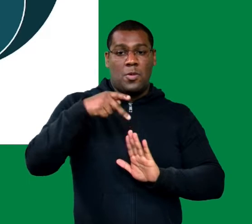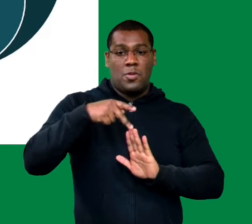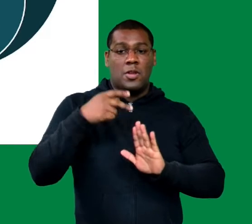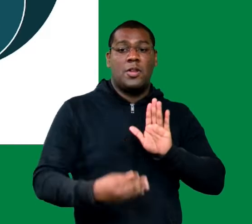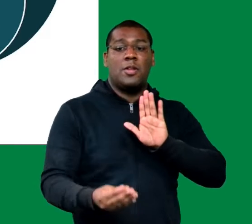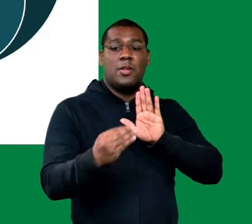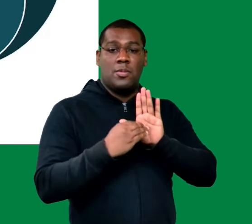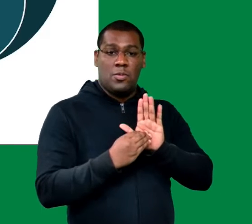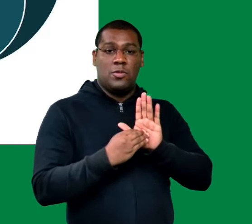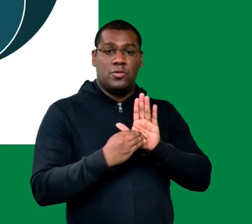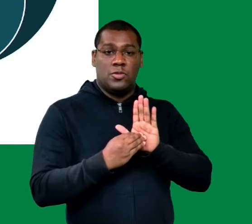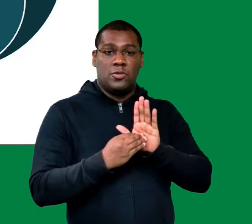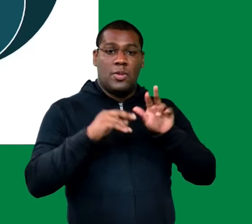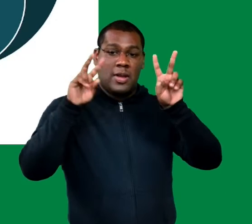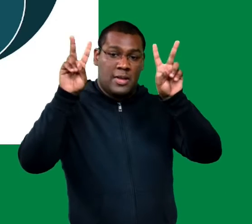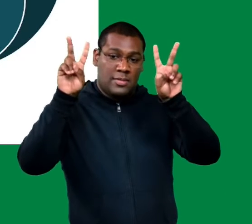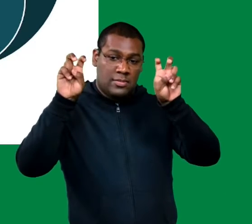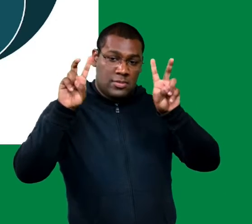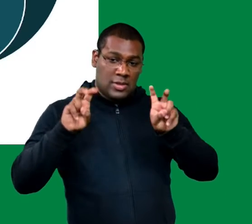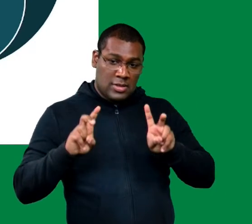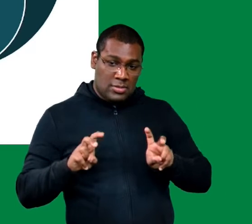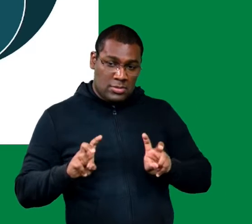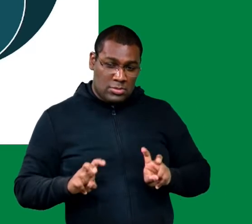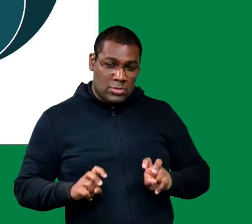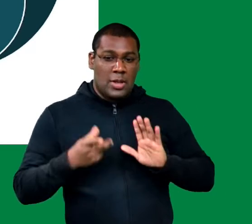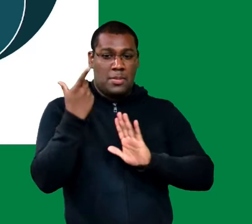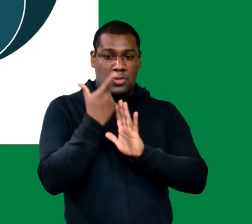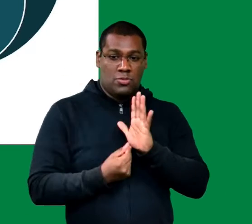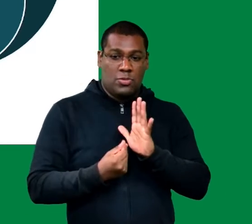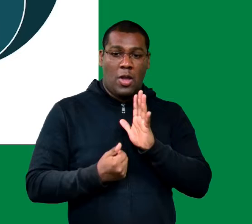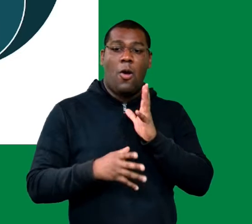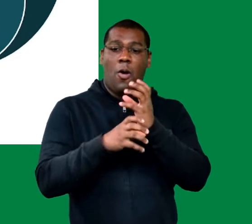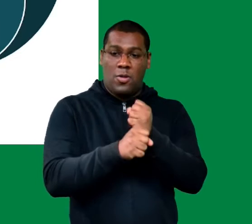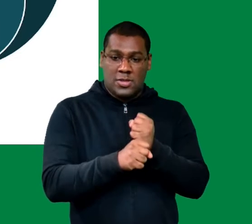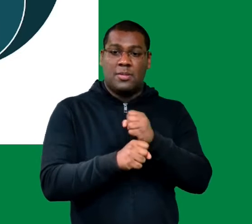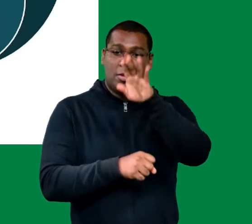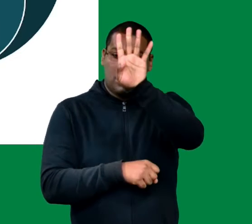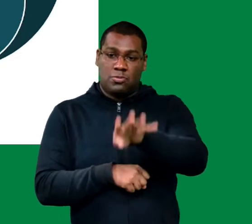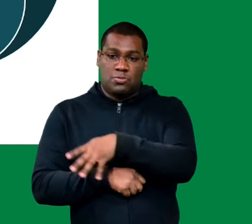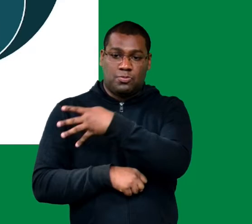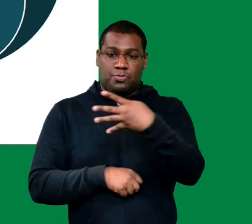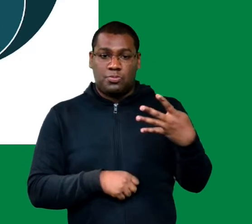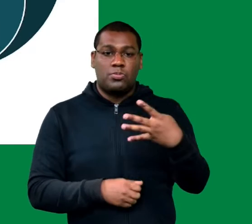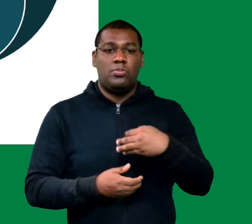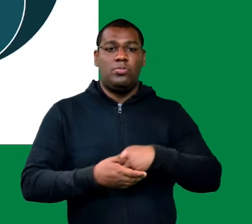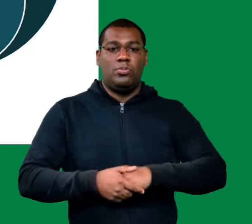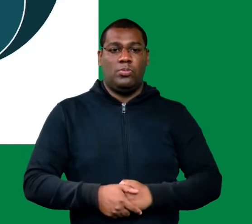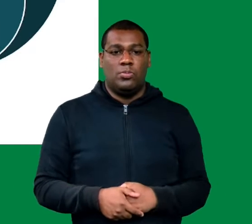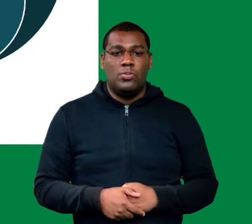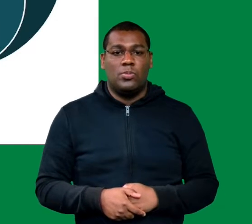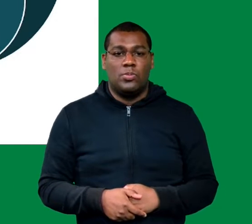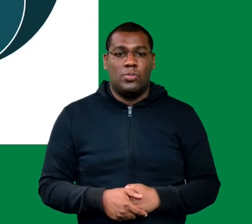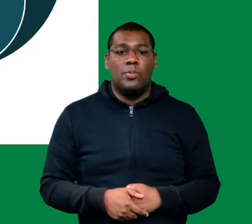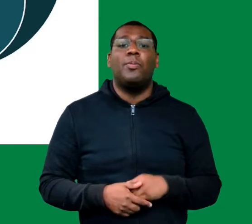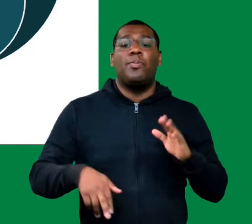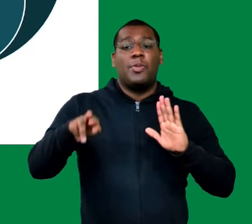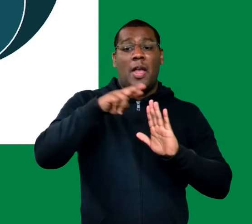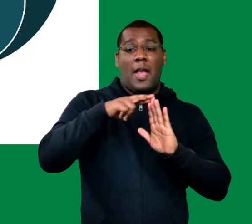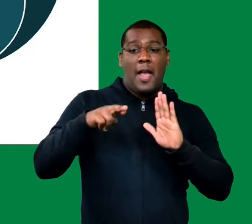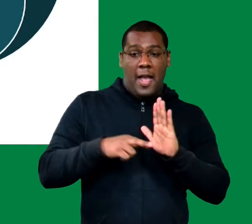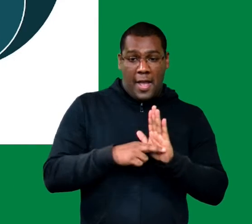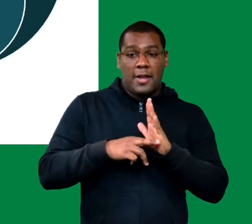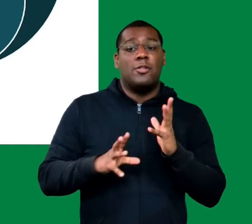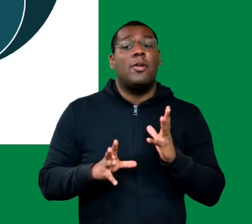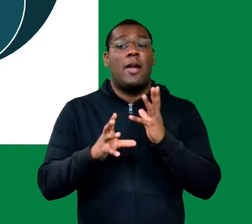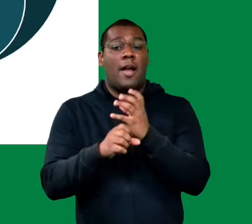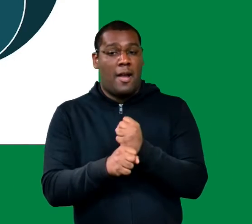os blocos que compõem a matriz orçamentária, quais os indicadores que serão utilizados aí nesse cálculo, como